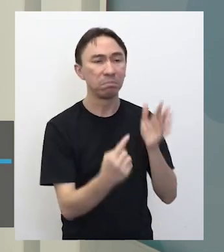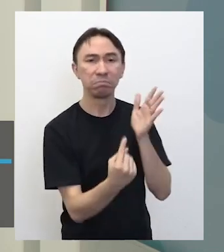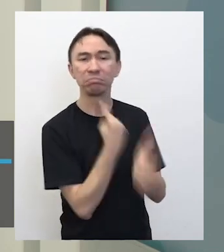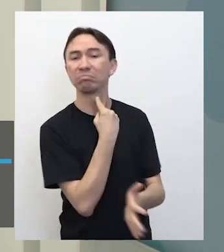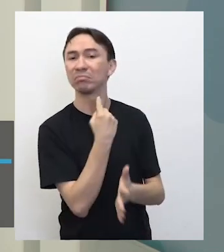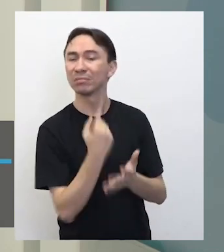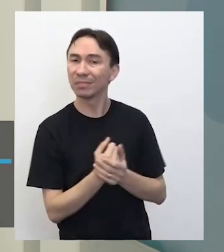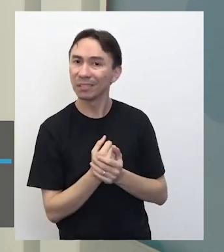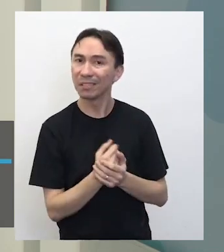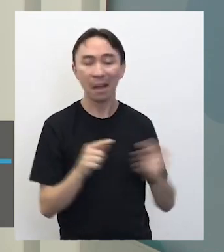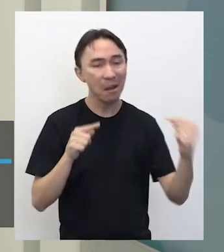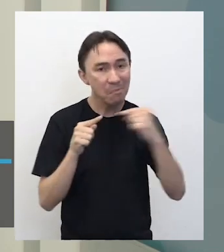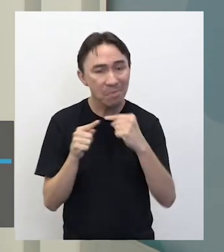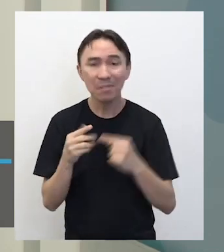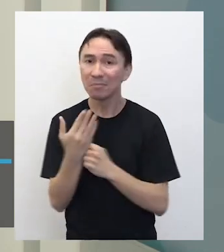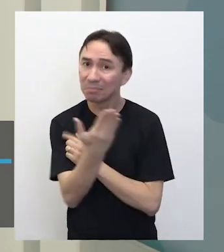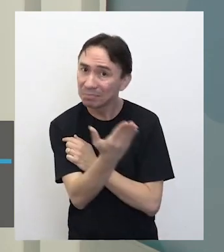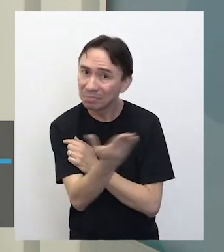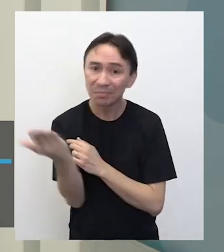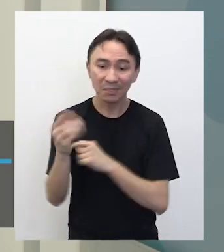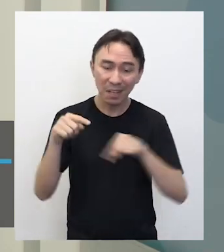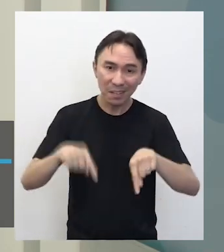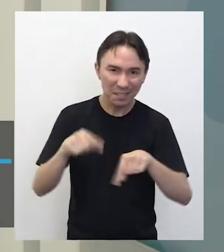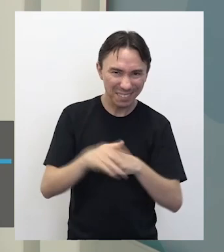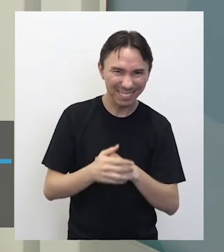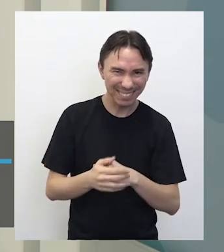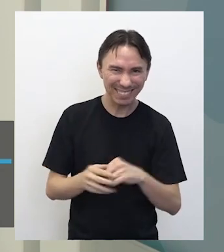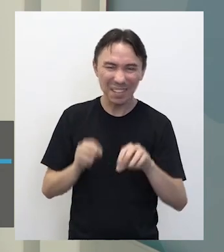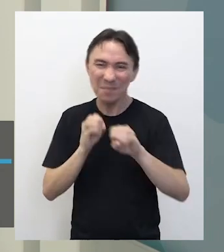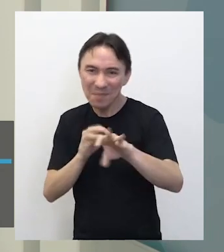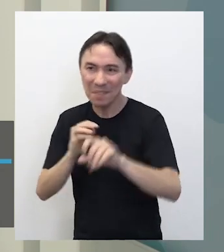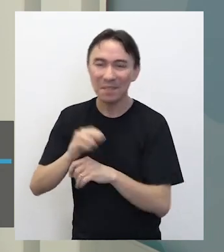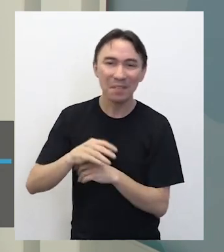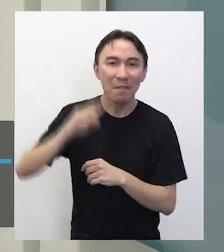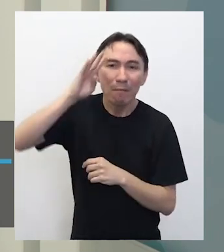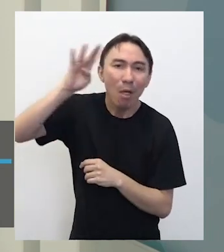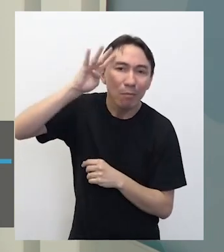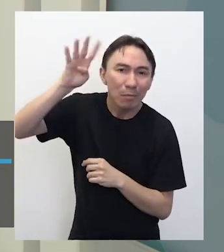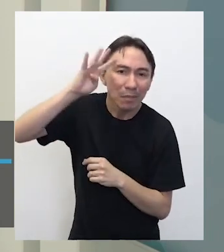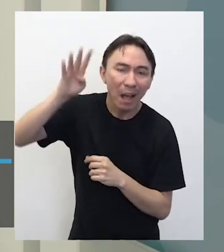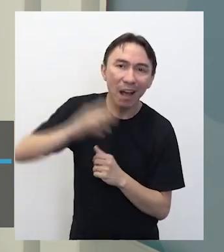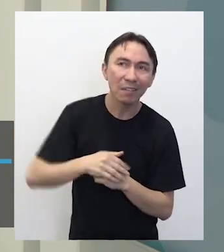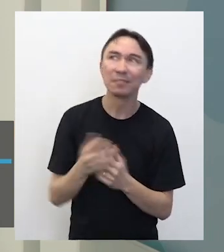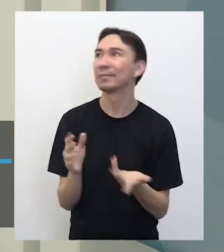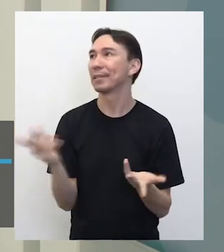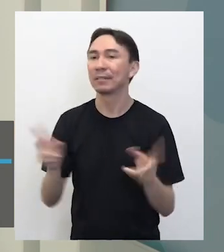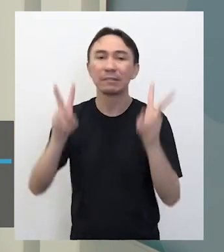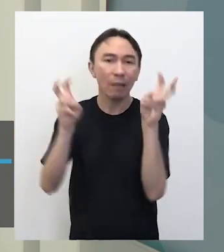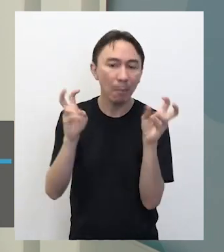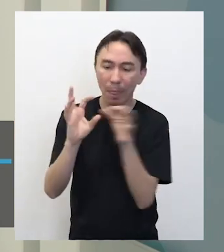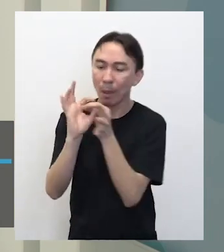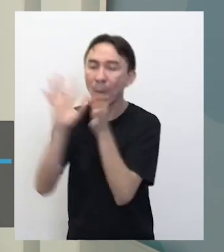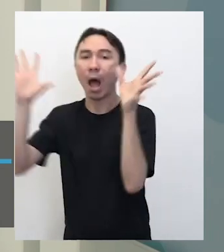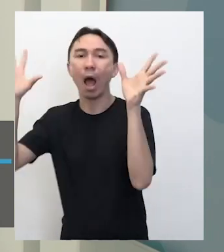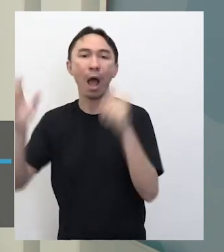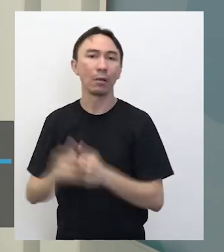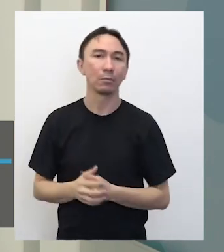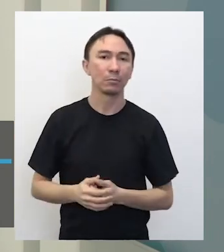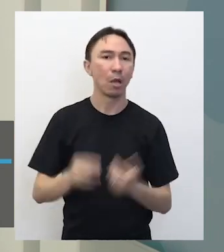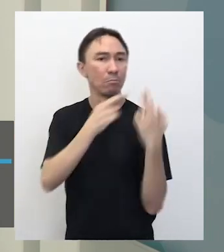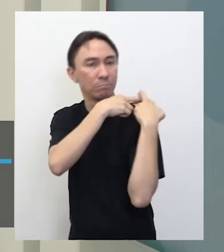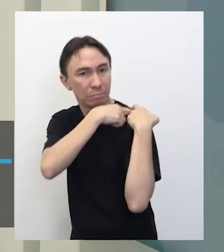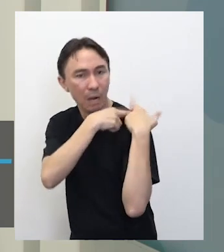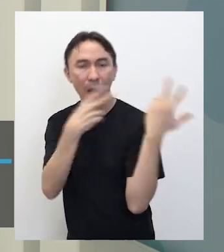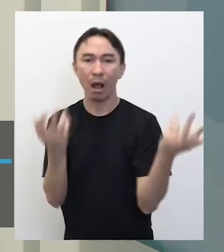o conteúdo que vocês estão vendo em filosofia, a questão da liberdade, da responsabilidade. Então, não adianta falar, não vou escolher,